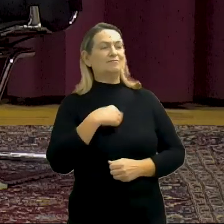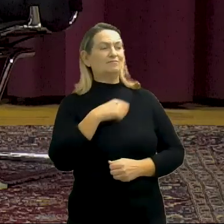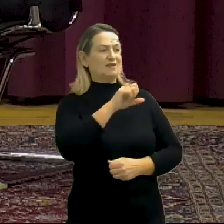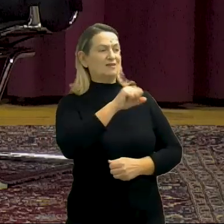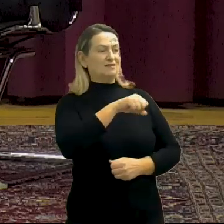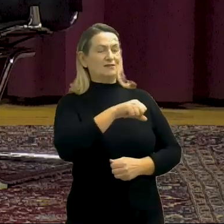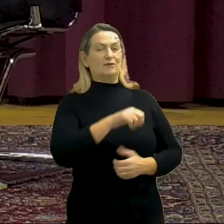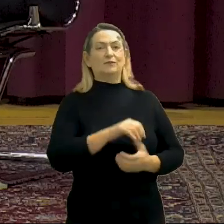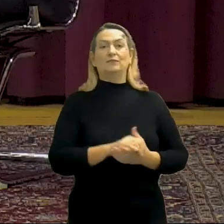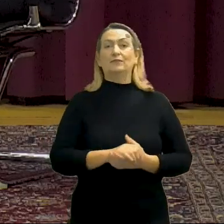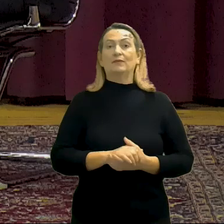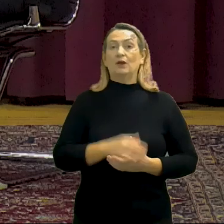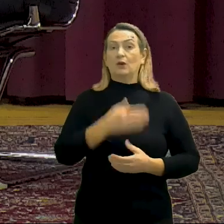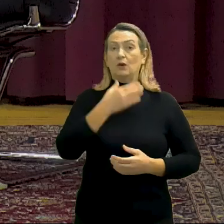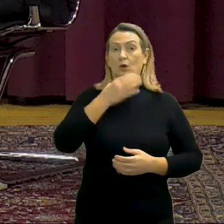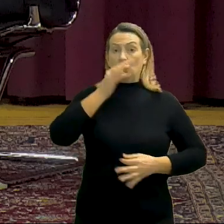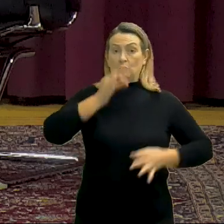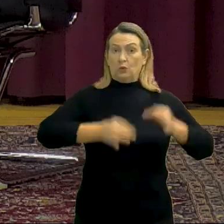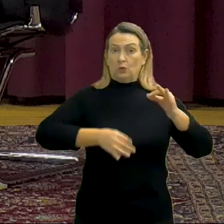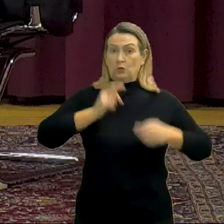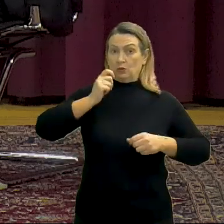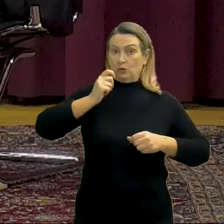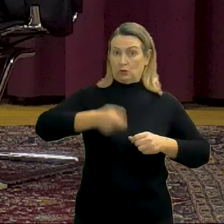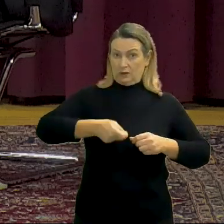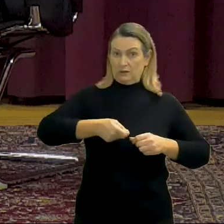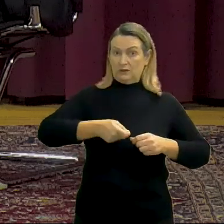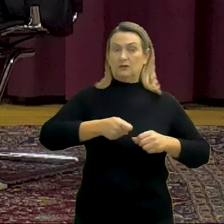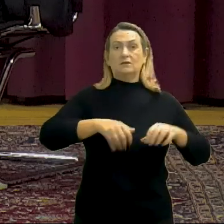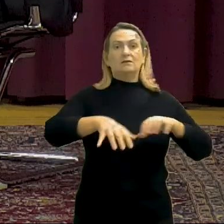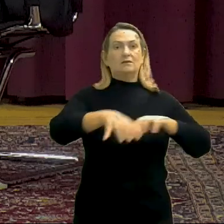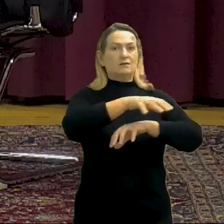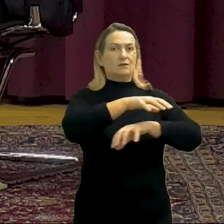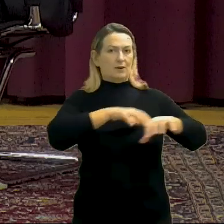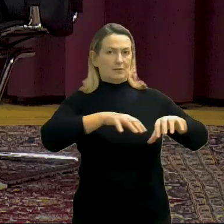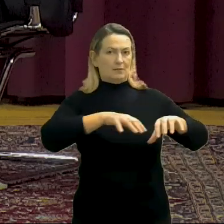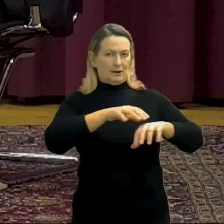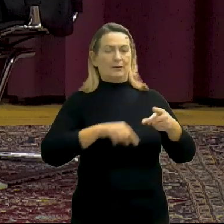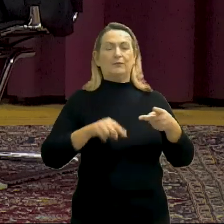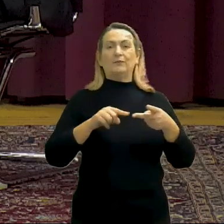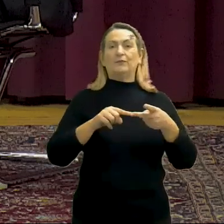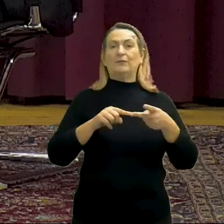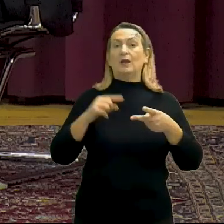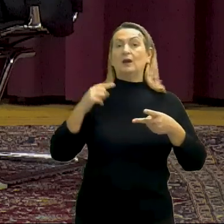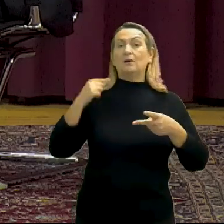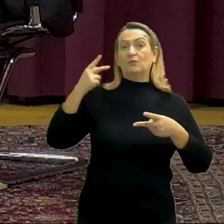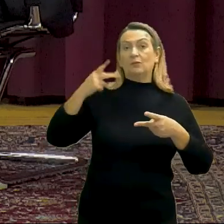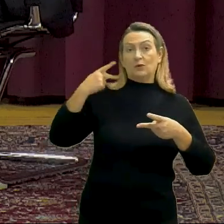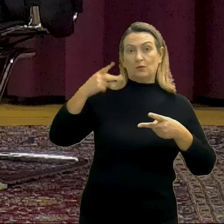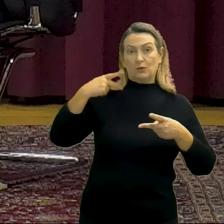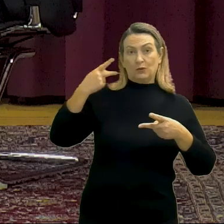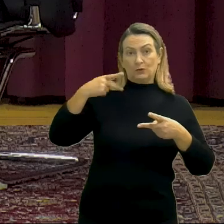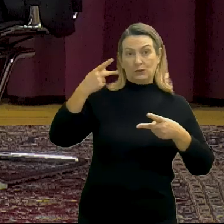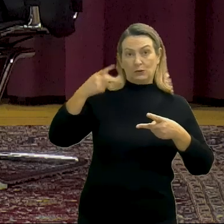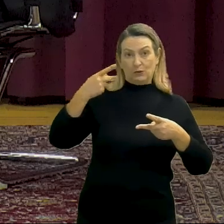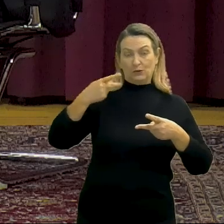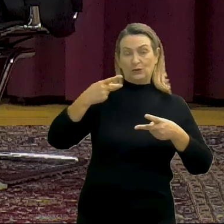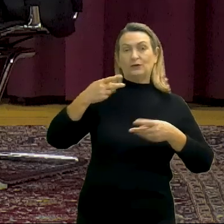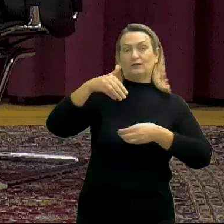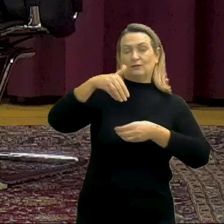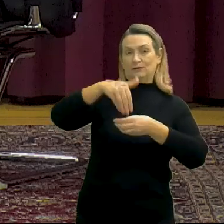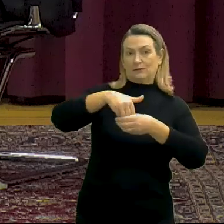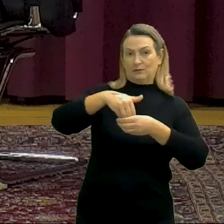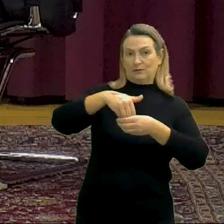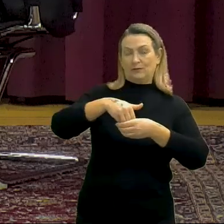através da escola judicial se prepararam os promotores eleitorais através da parceria entre a adoria Regional e a